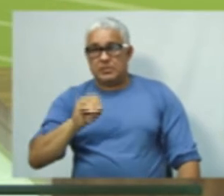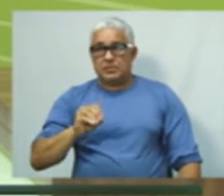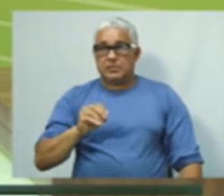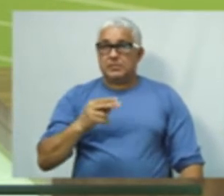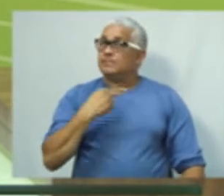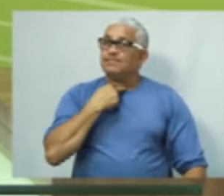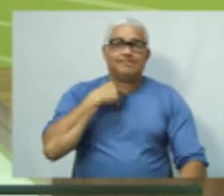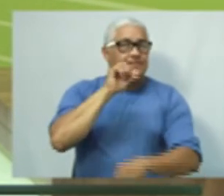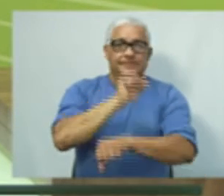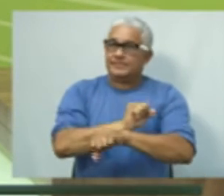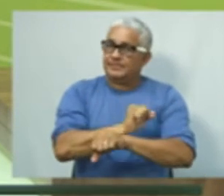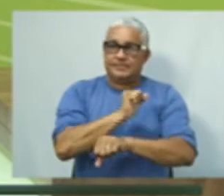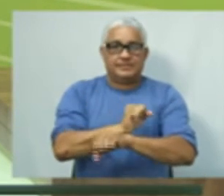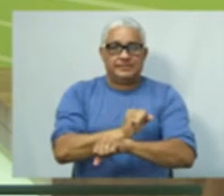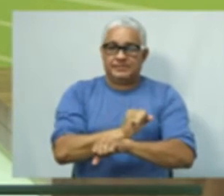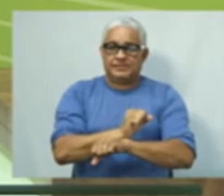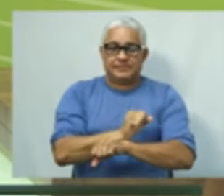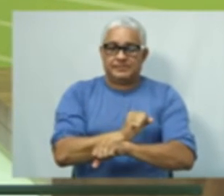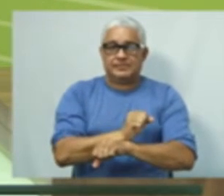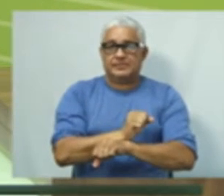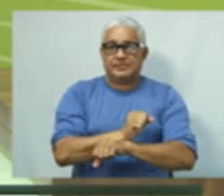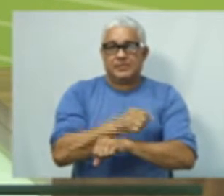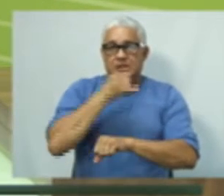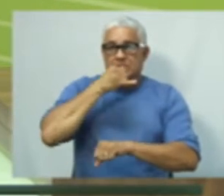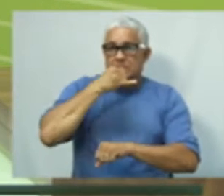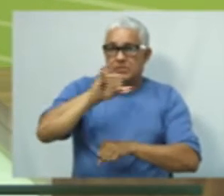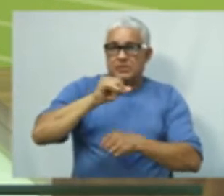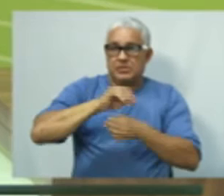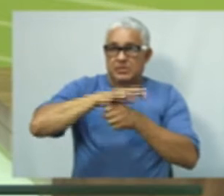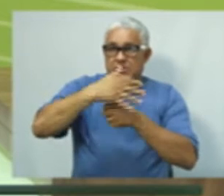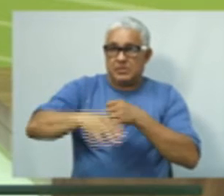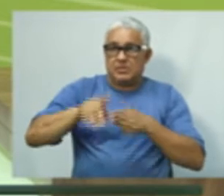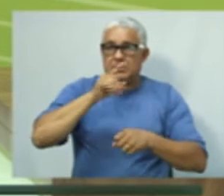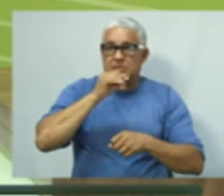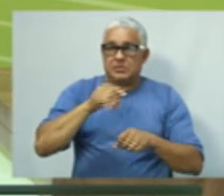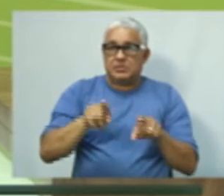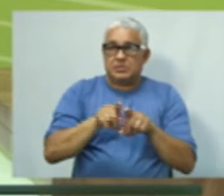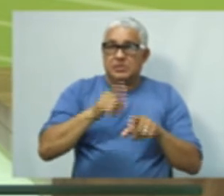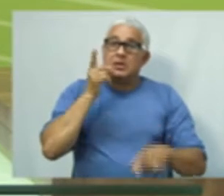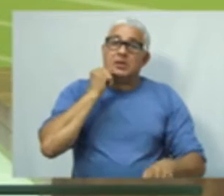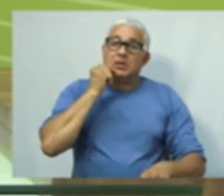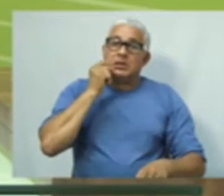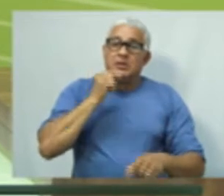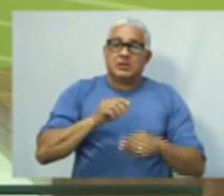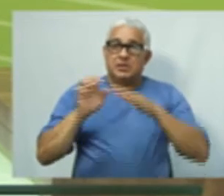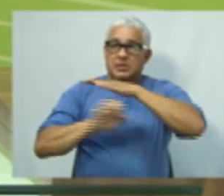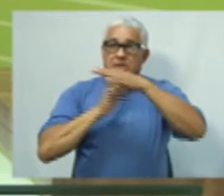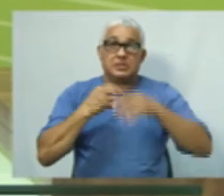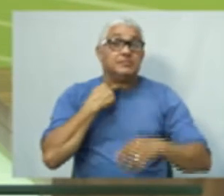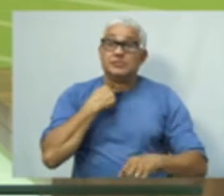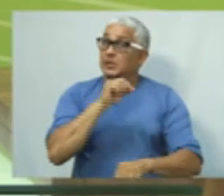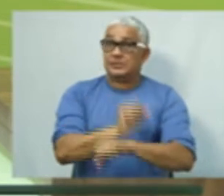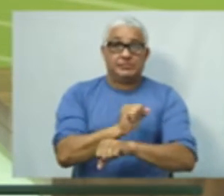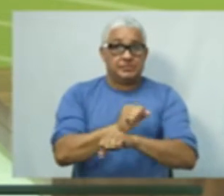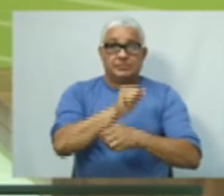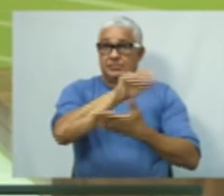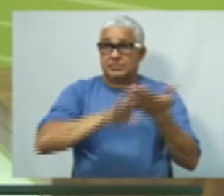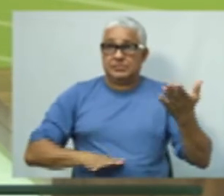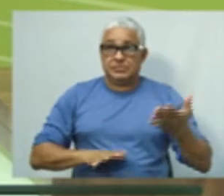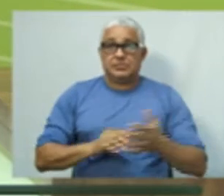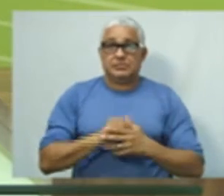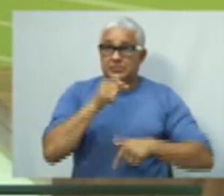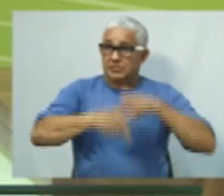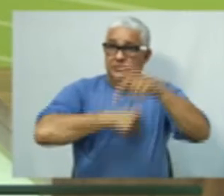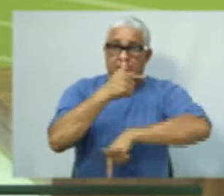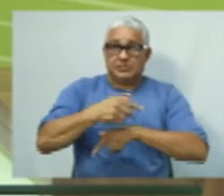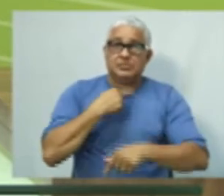de bens essenciais, como as companhias elétricas, companhias de água, elas simplesmente não podem interromper as atividades. As